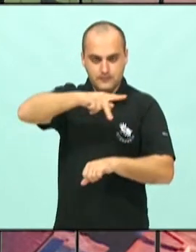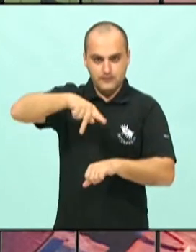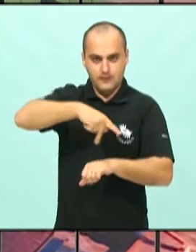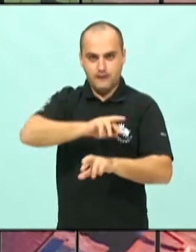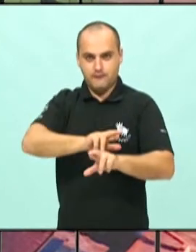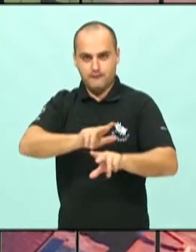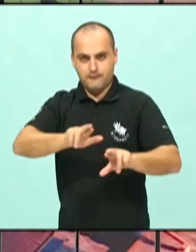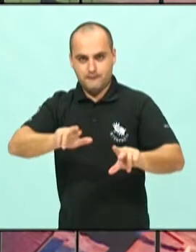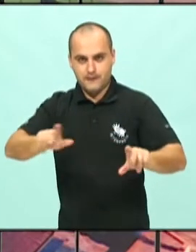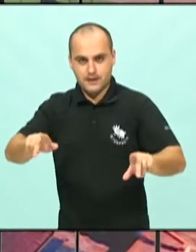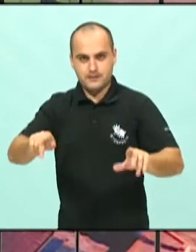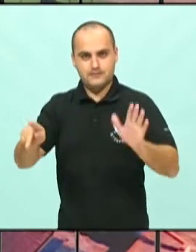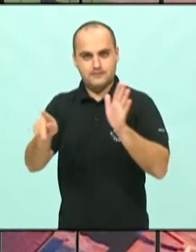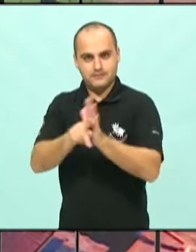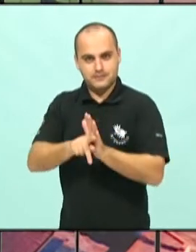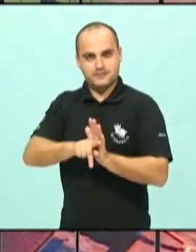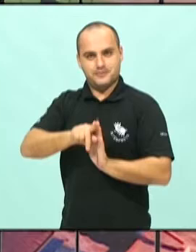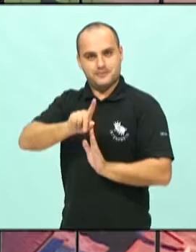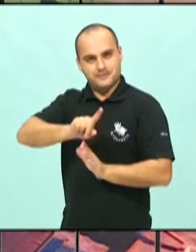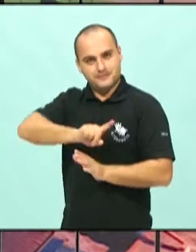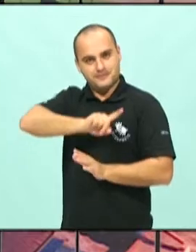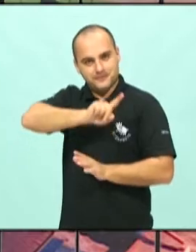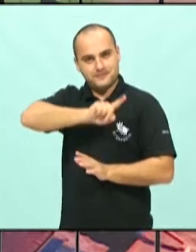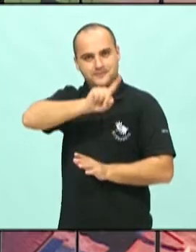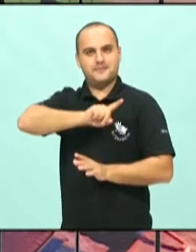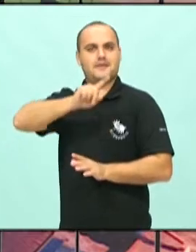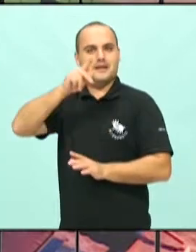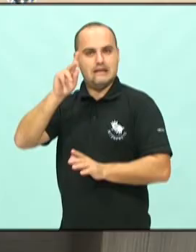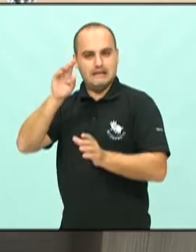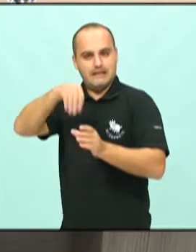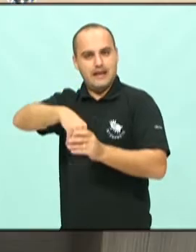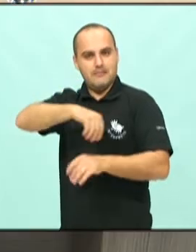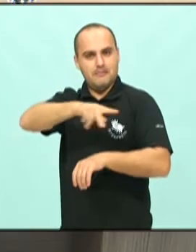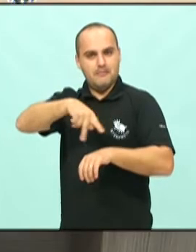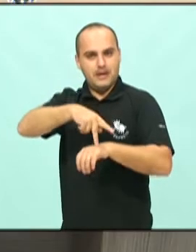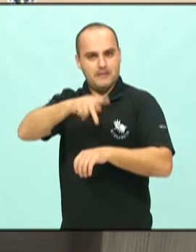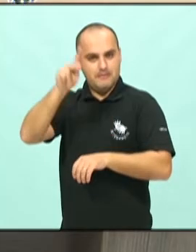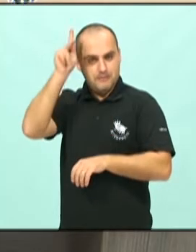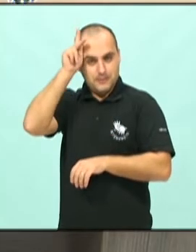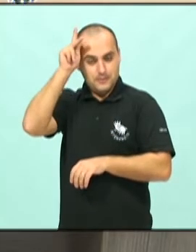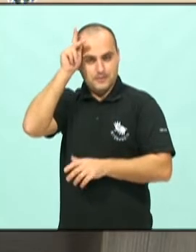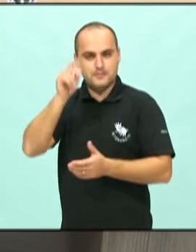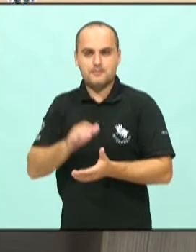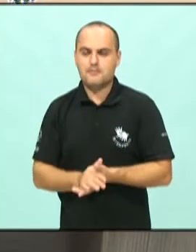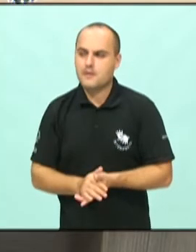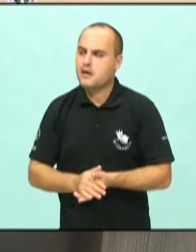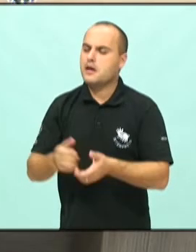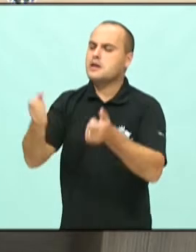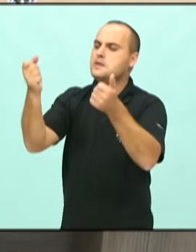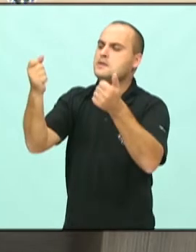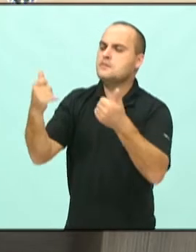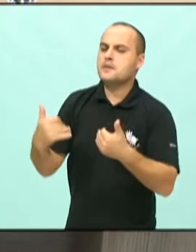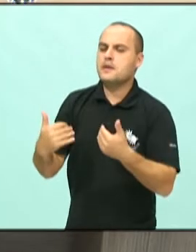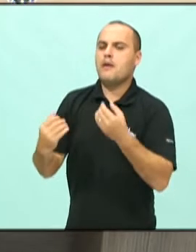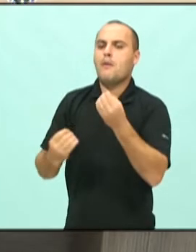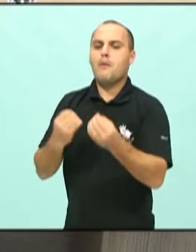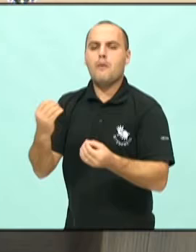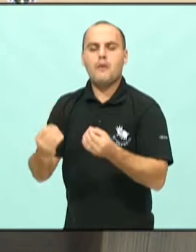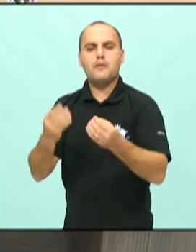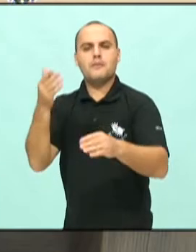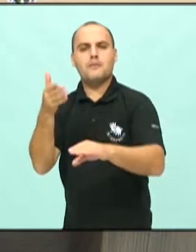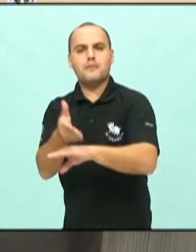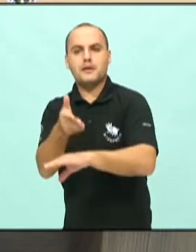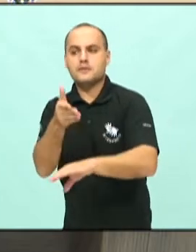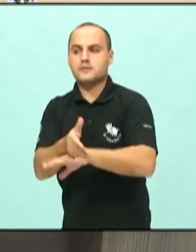Instituto Cultural Peruano Norte-Americano. Conta para nós, Ricardo, como é que foi a participação nesse evento e qual